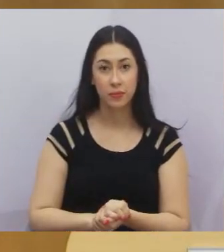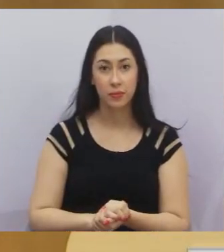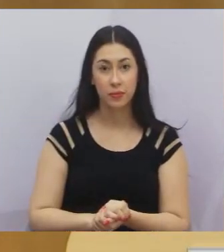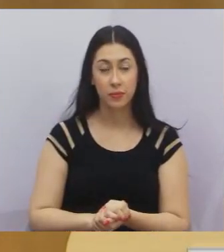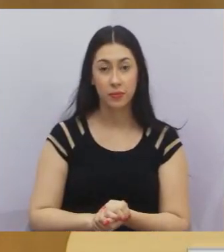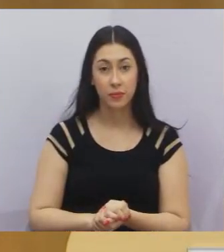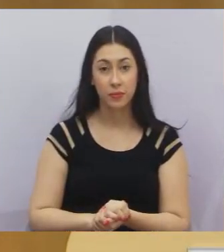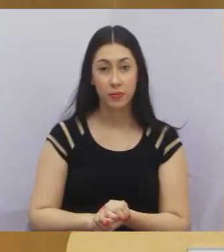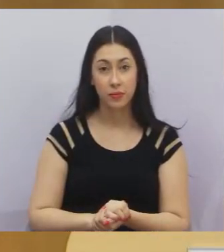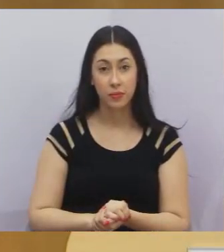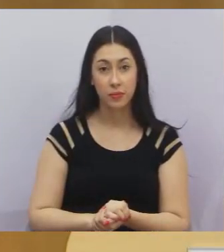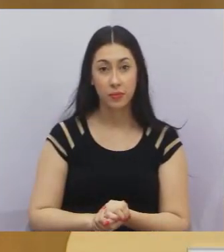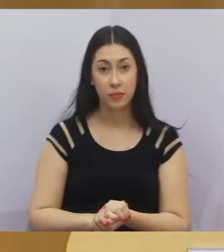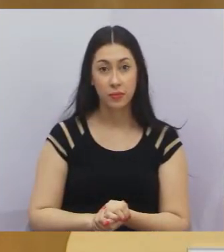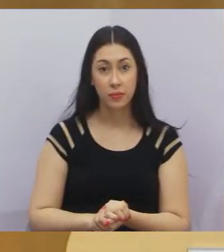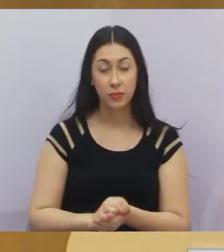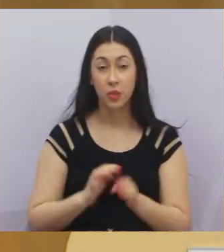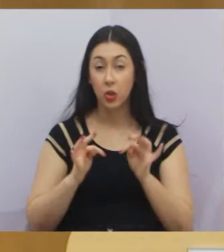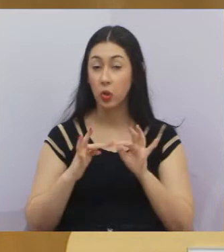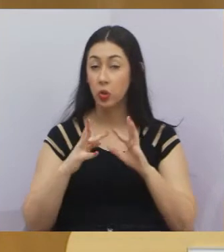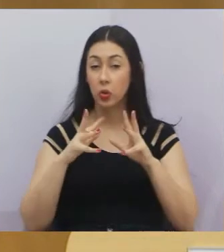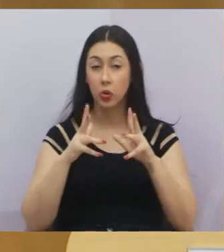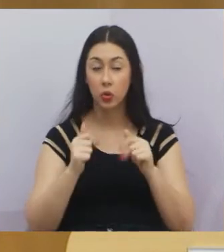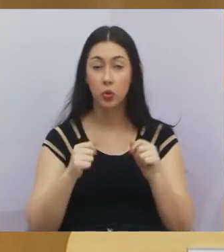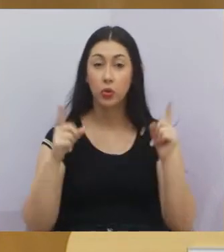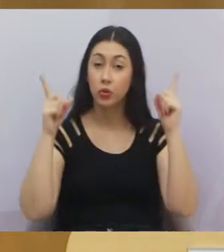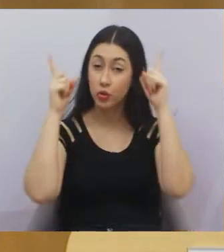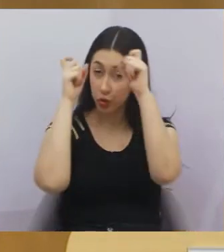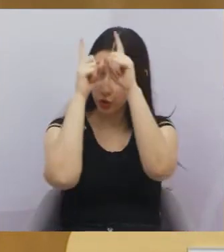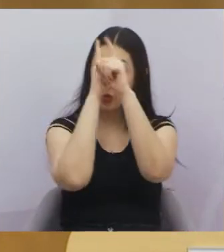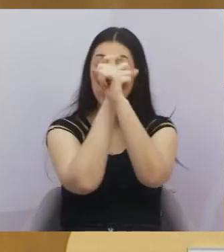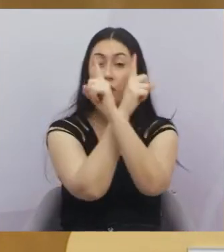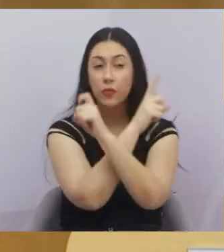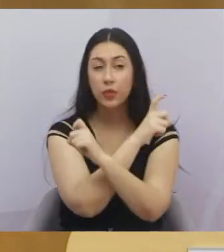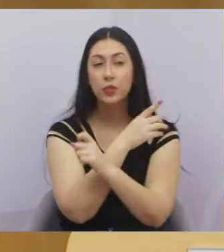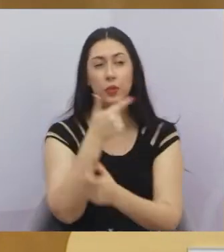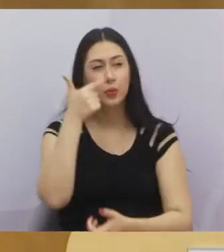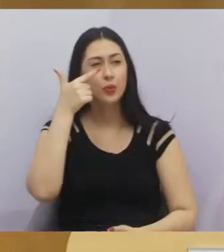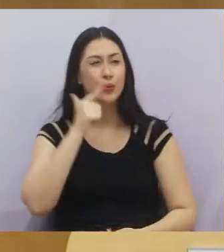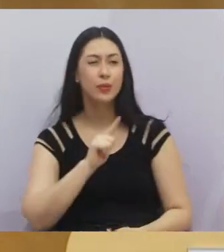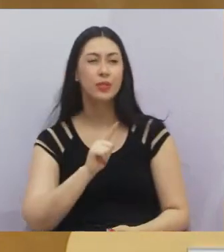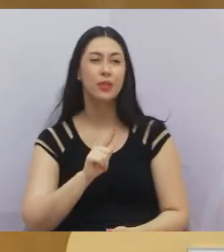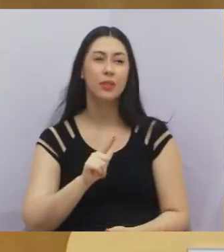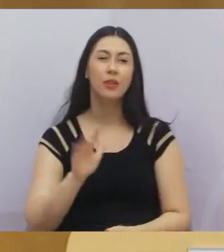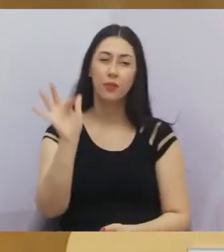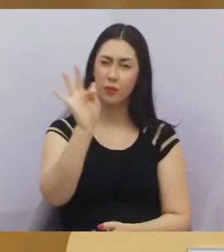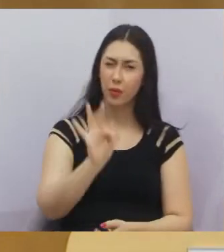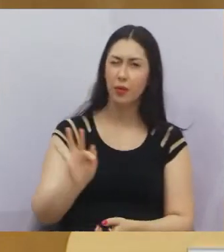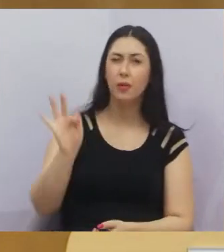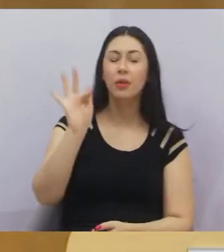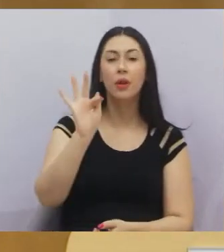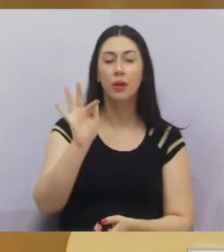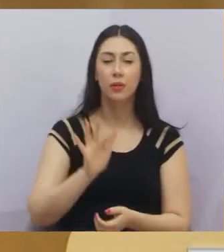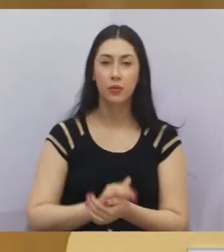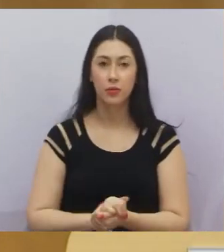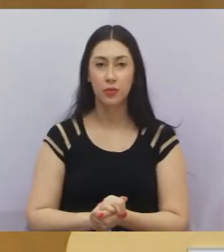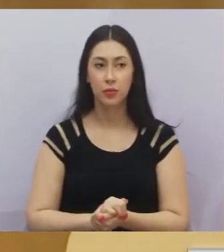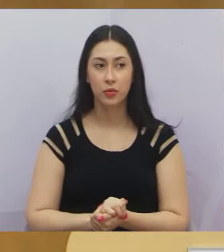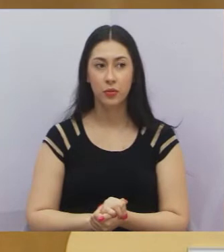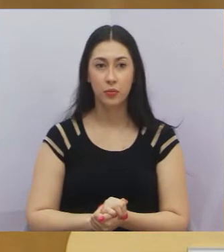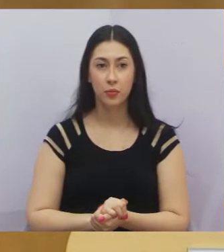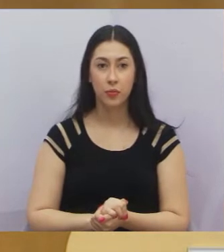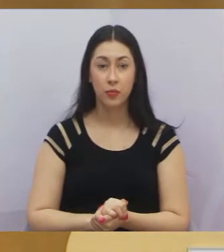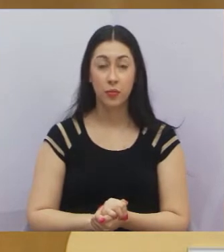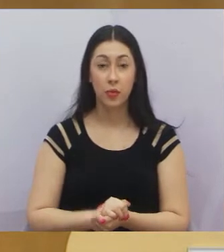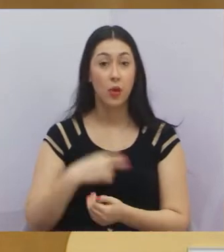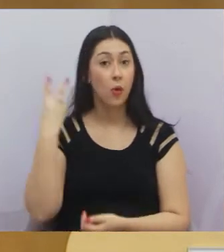Isso tudo é uma dificuldade hoje você conseguir chegar na faculdade. O vereador Rodrigo disse